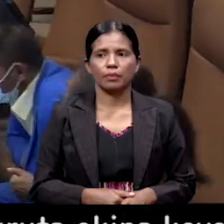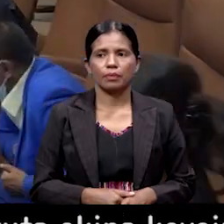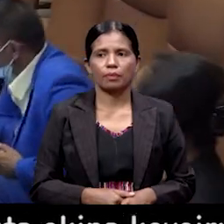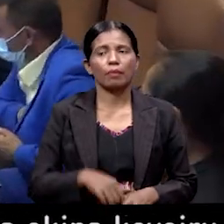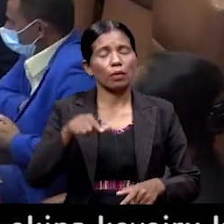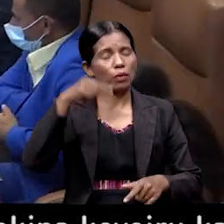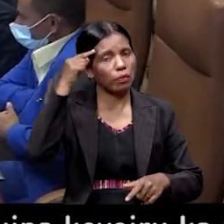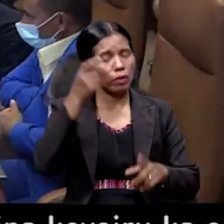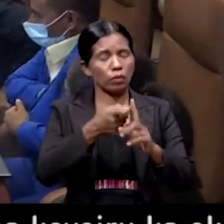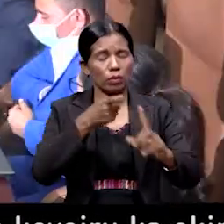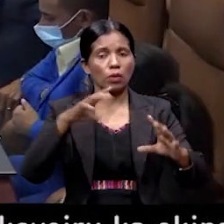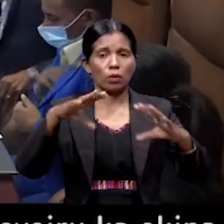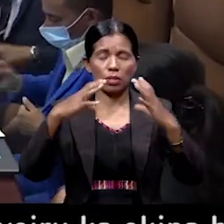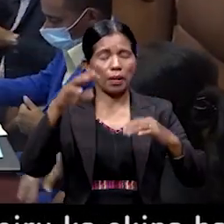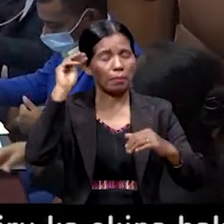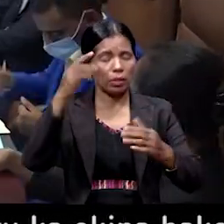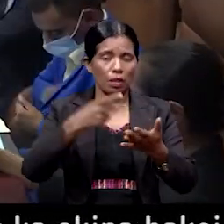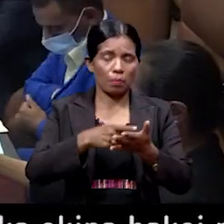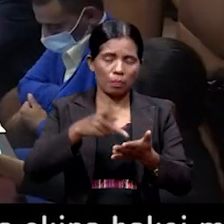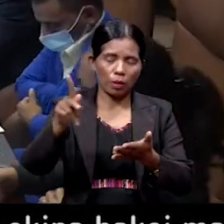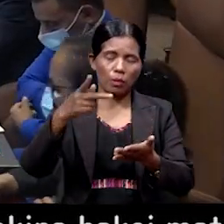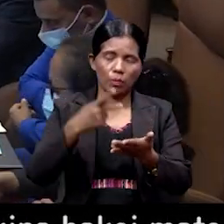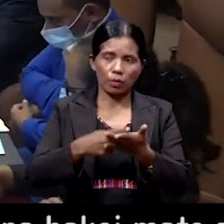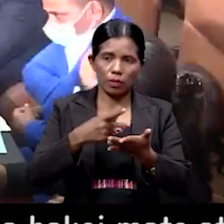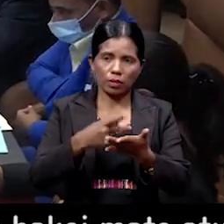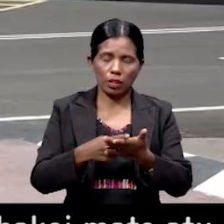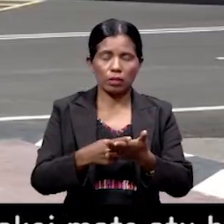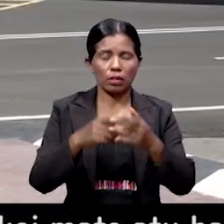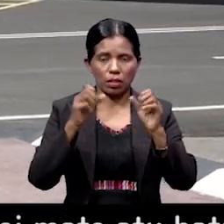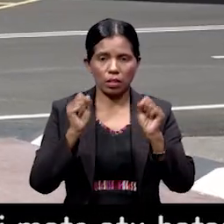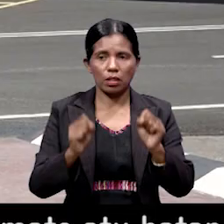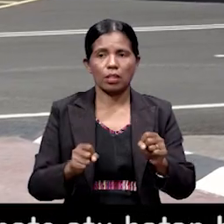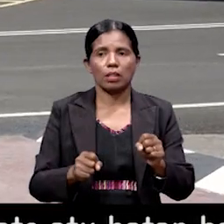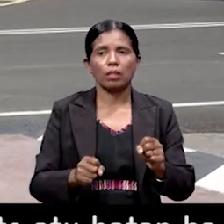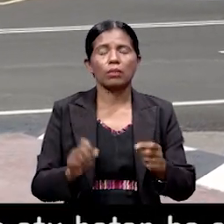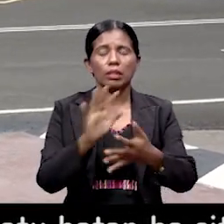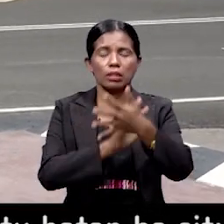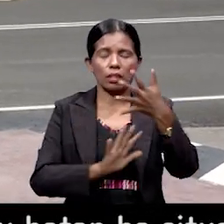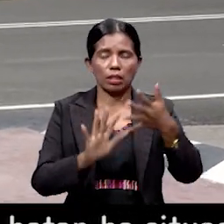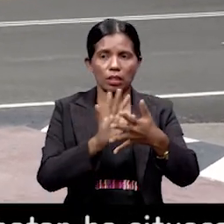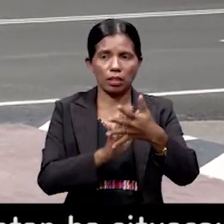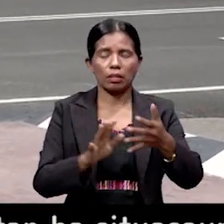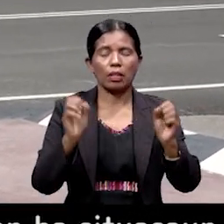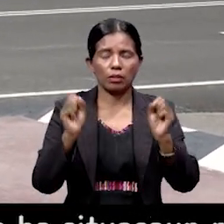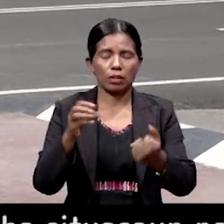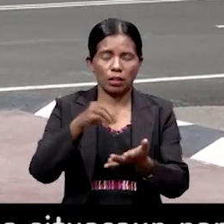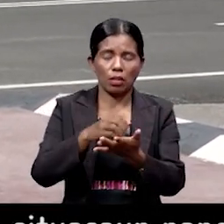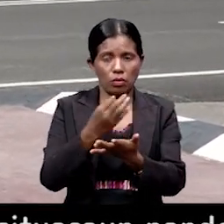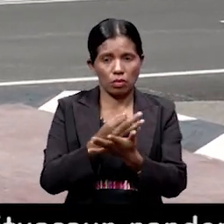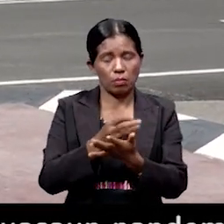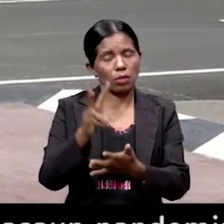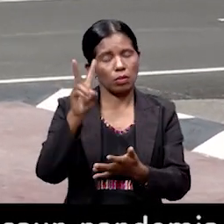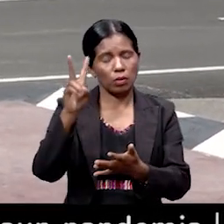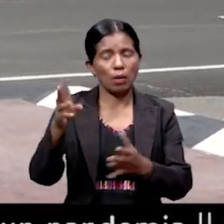Governo Lihusi Conselho Ministro aprova projeto de liberação para autorização onde celebra contrato financiamento RUA ao